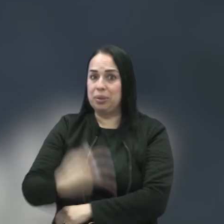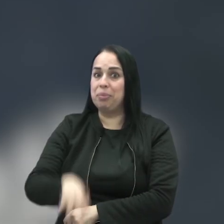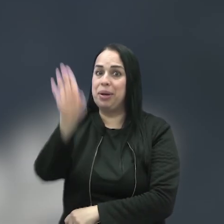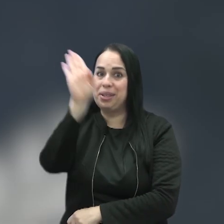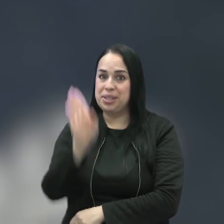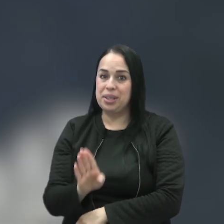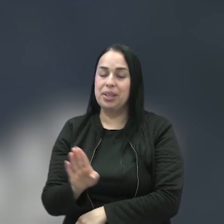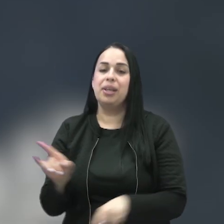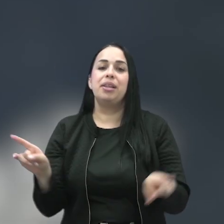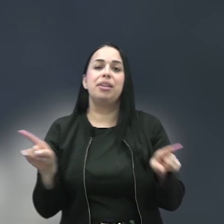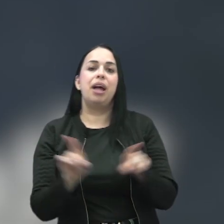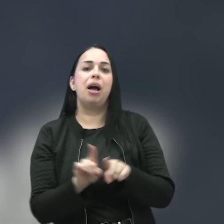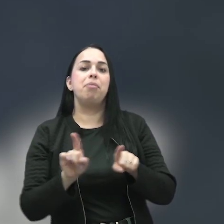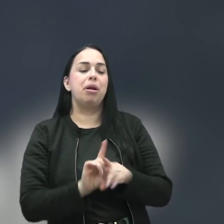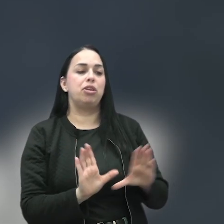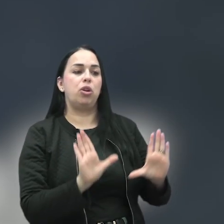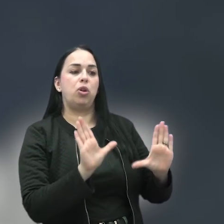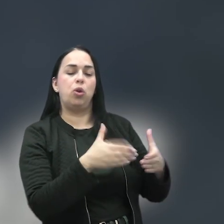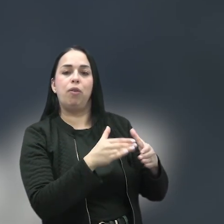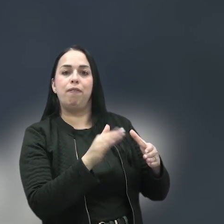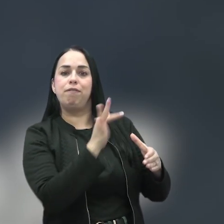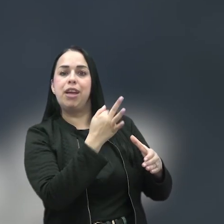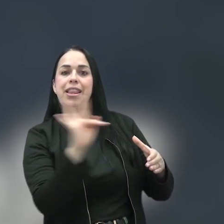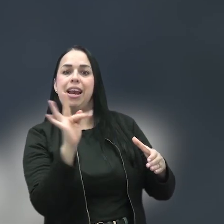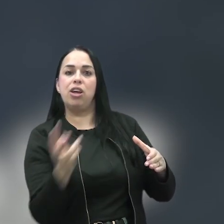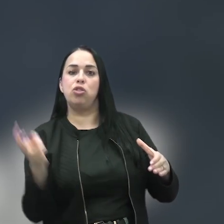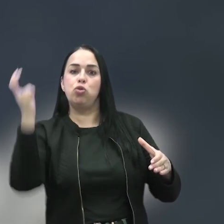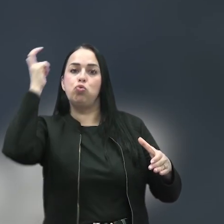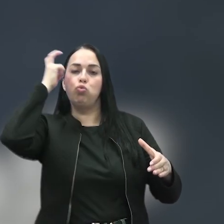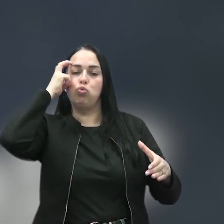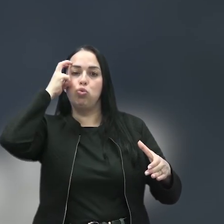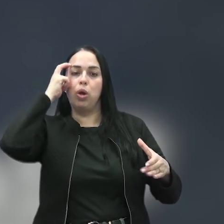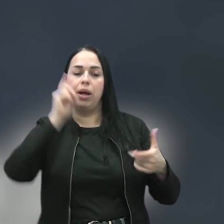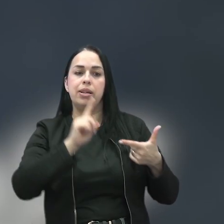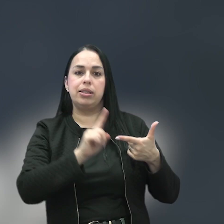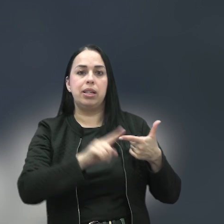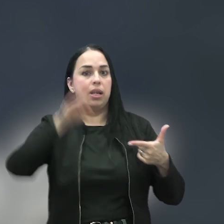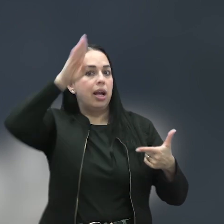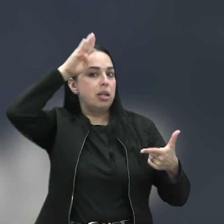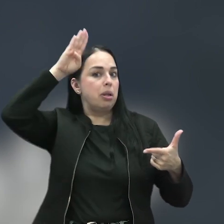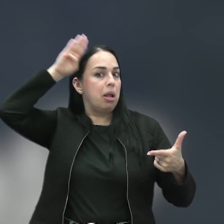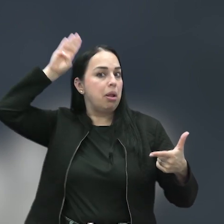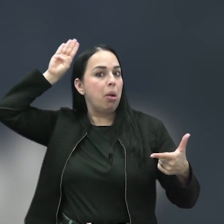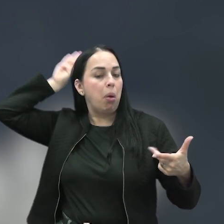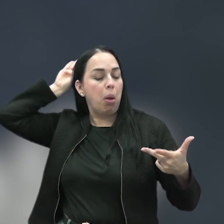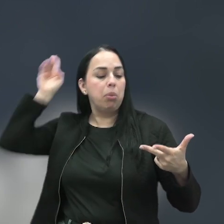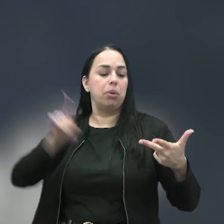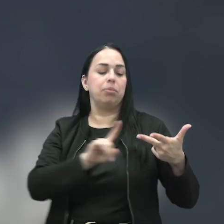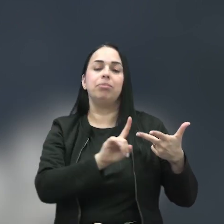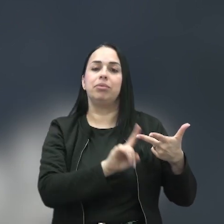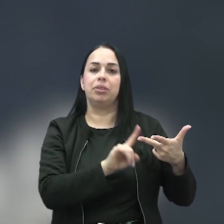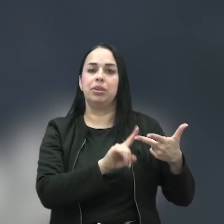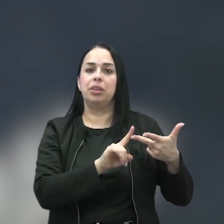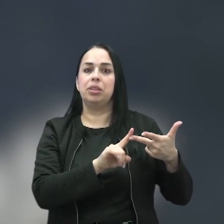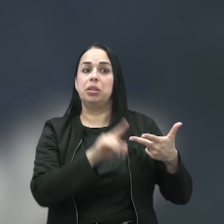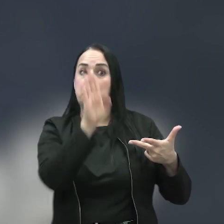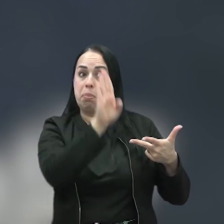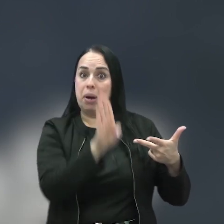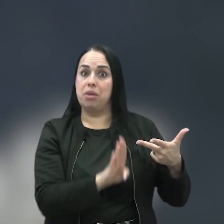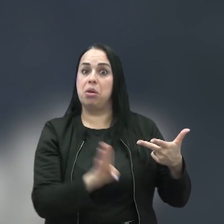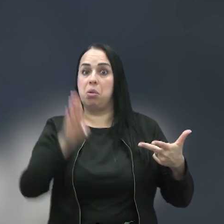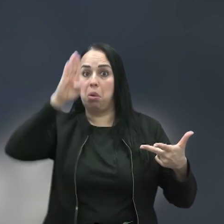brasileira. Também pertenceu ao Conselho Federal de Cultura, à Academia Paulista de Letras e à